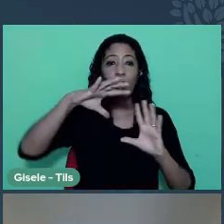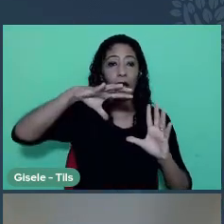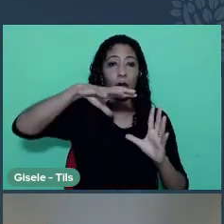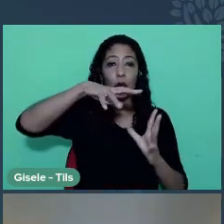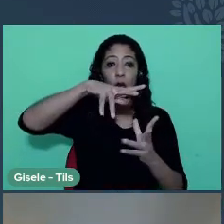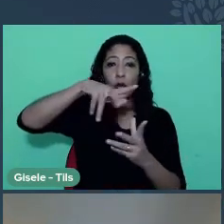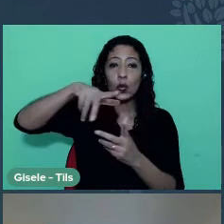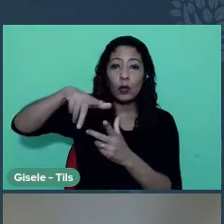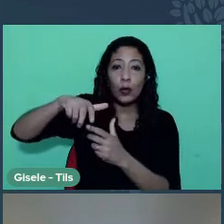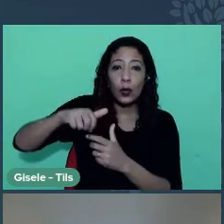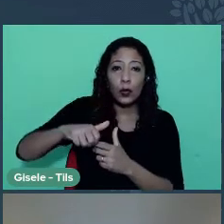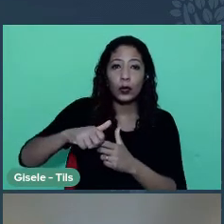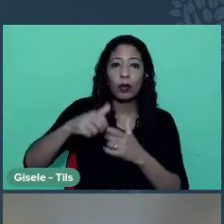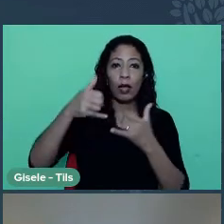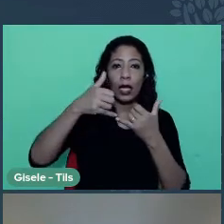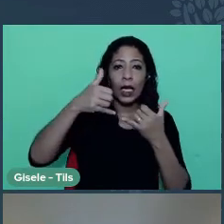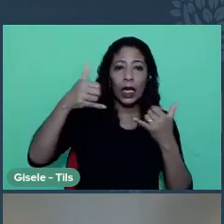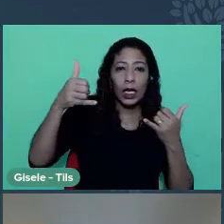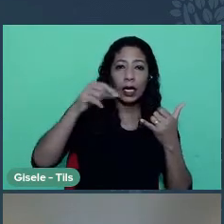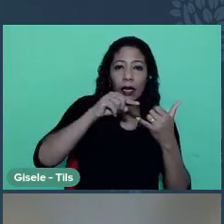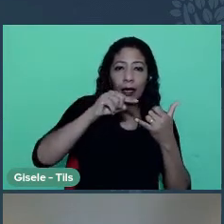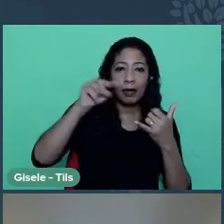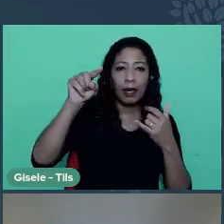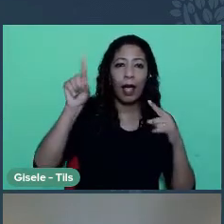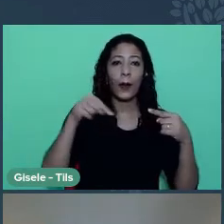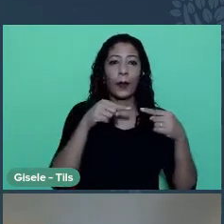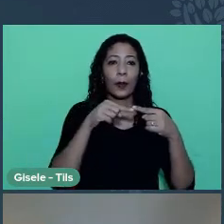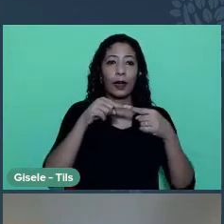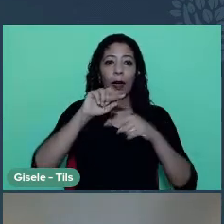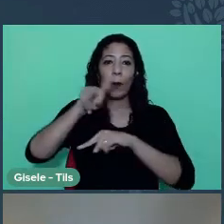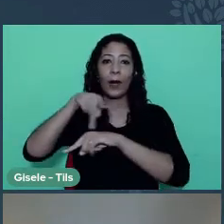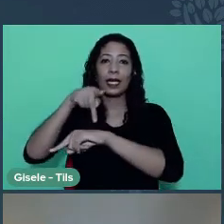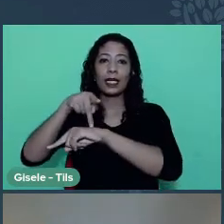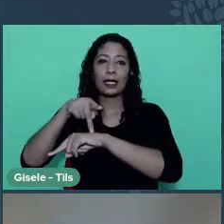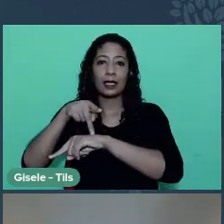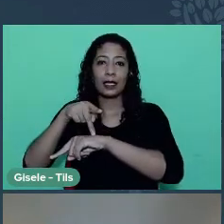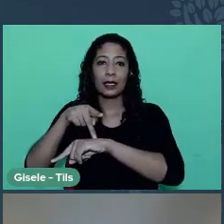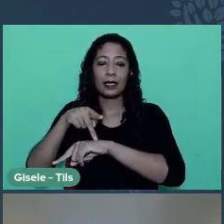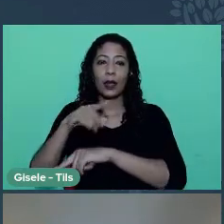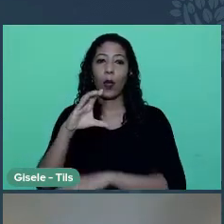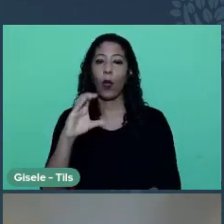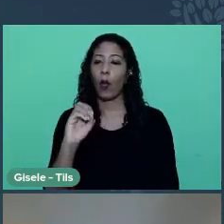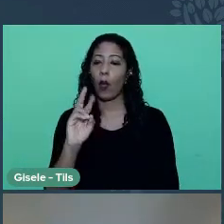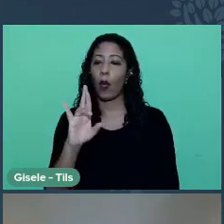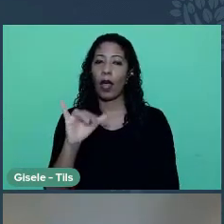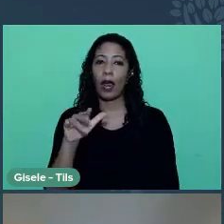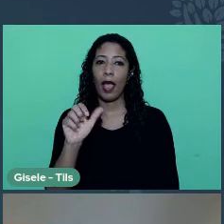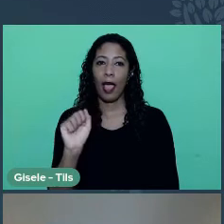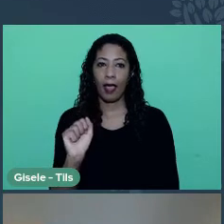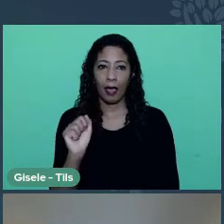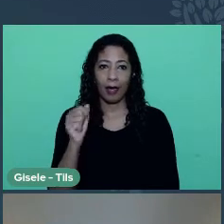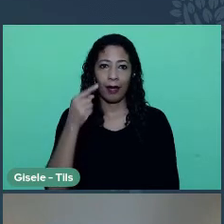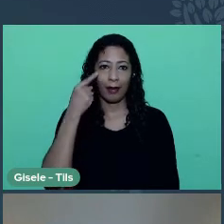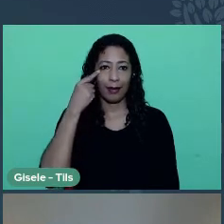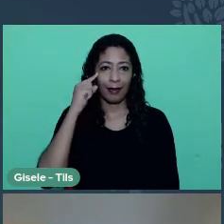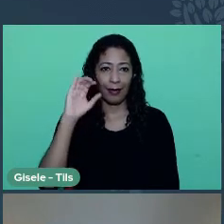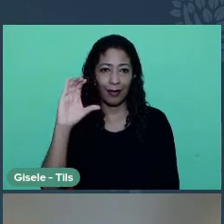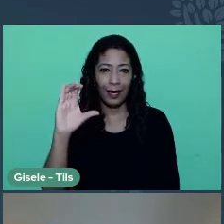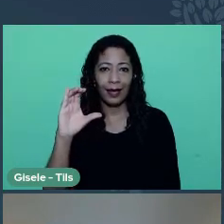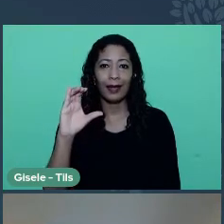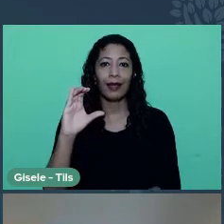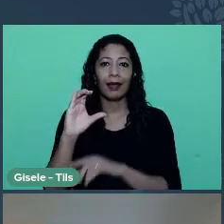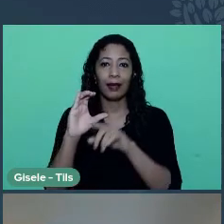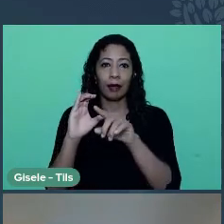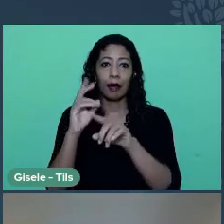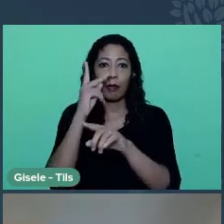dessa aqui é um país, né? Veja a Coreia, que mesmo pessoas que quase não têm sobrepeso, elas estão